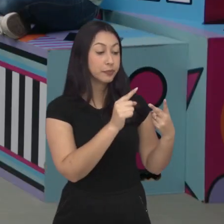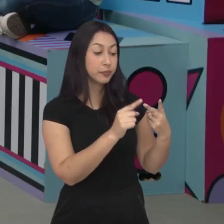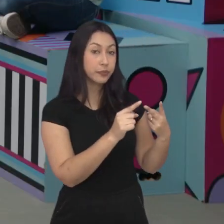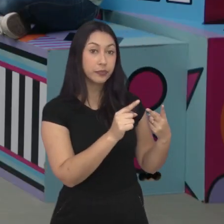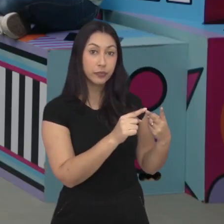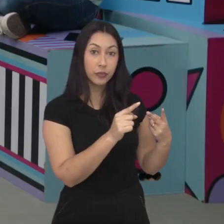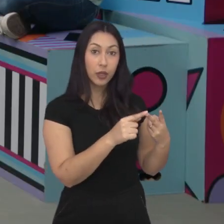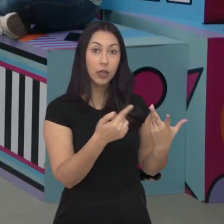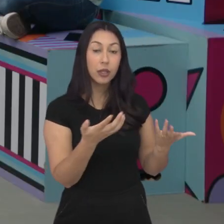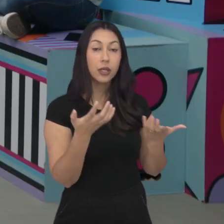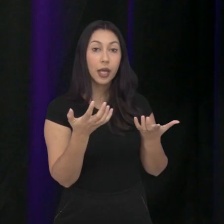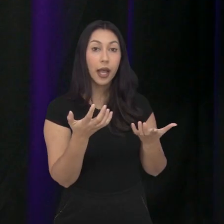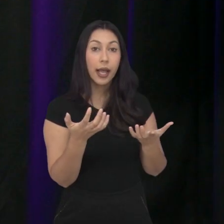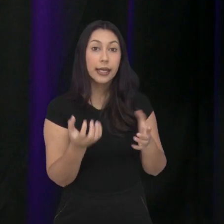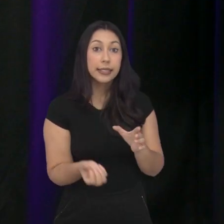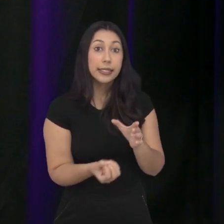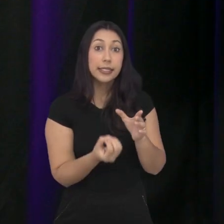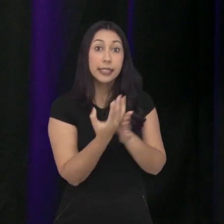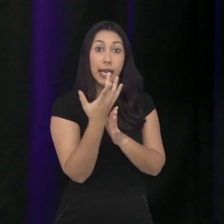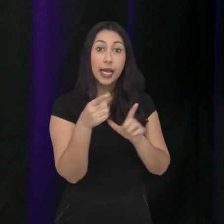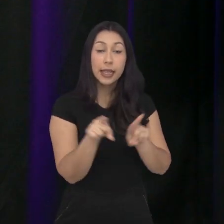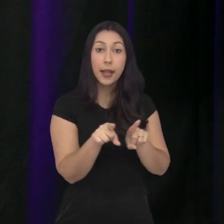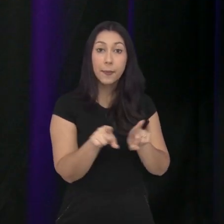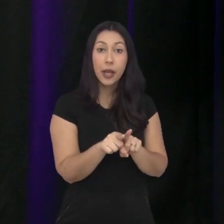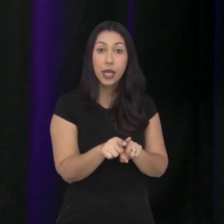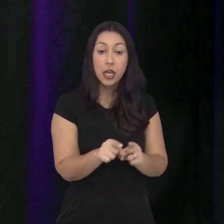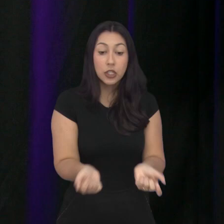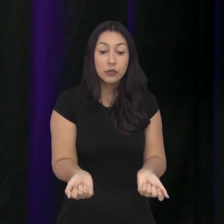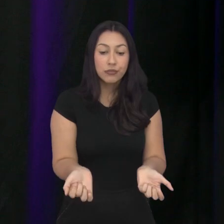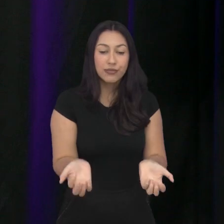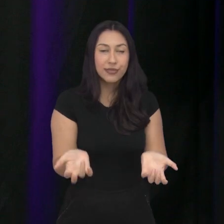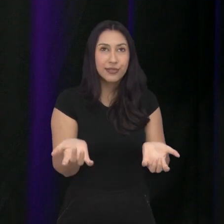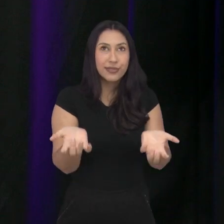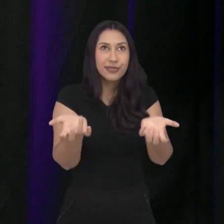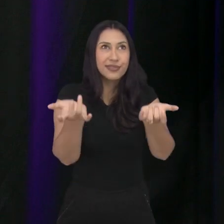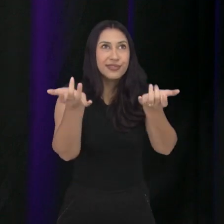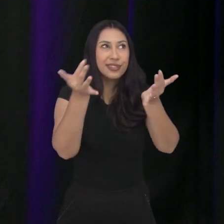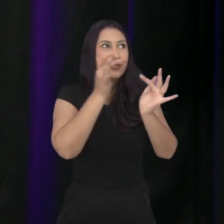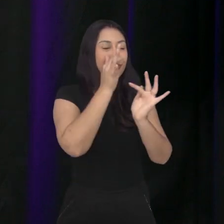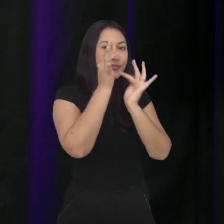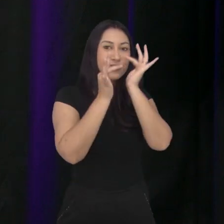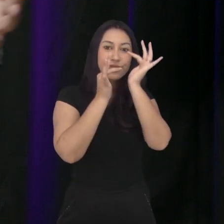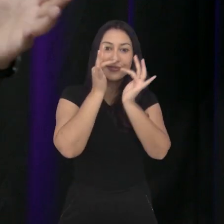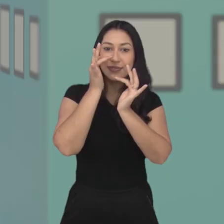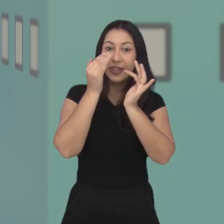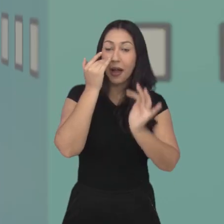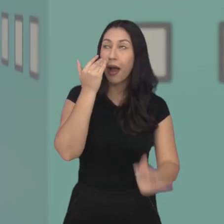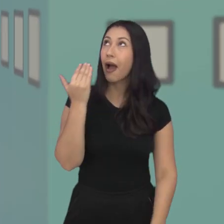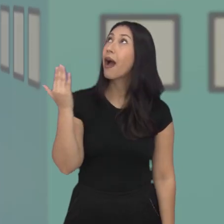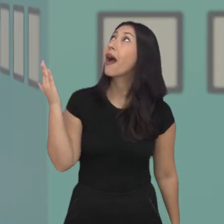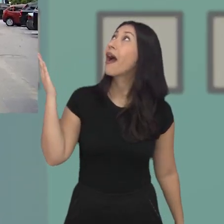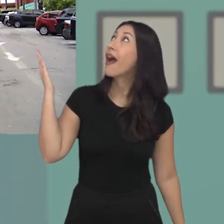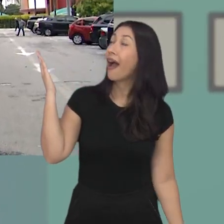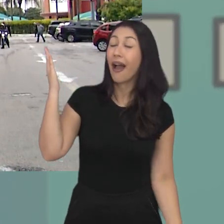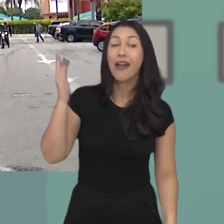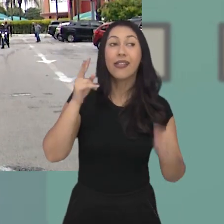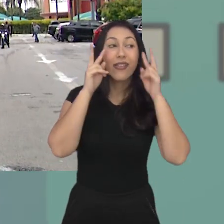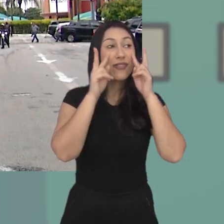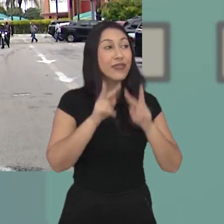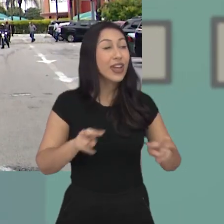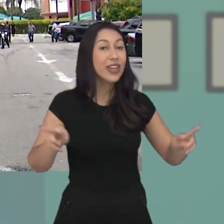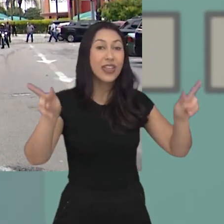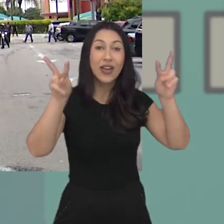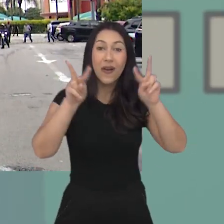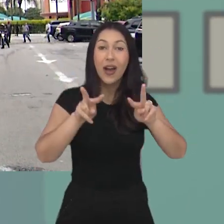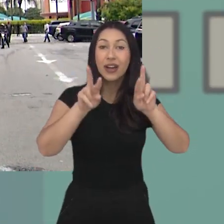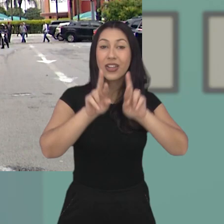outra matéria é para criar nos viadutos da cidade jardins verticais. Olha que legal. Primeiro que a gente muda a composição visual